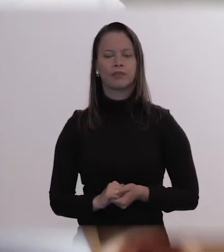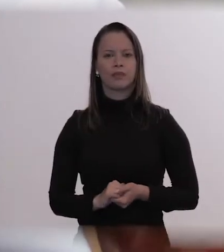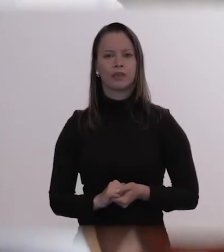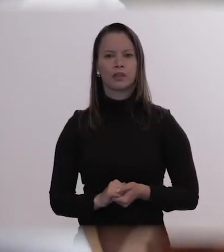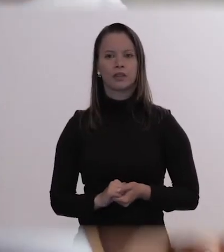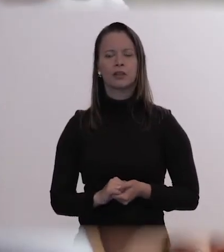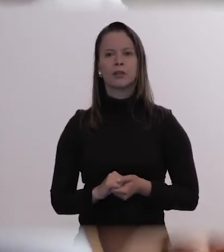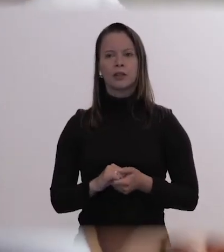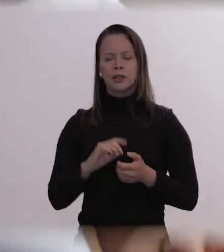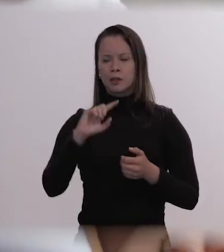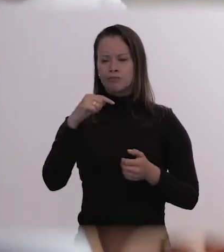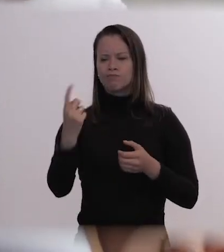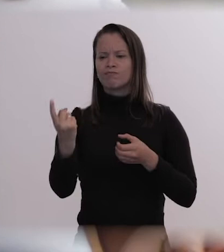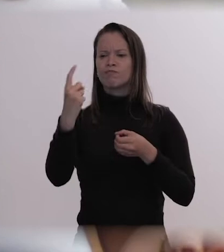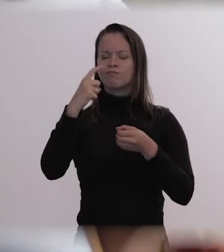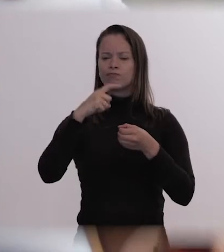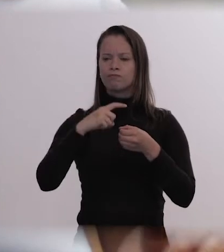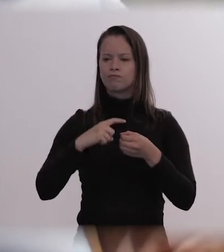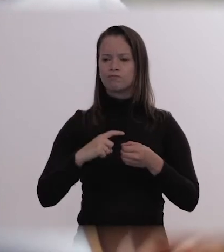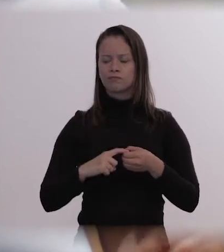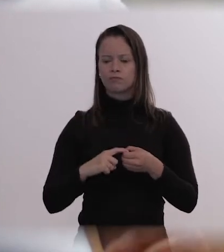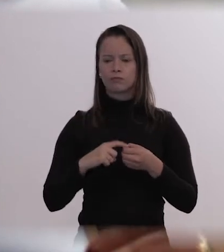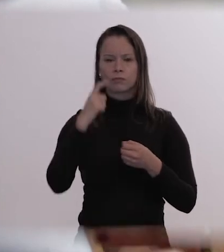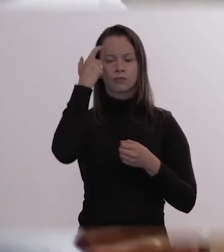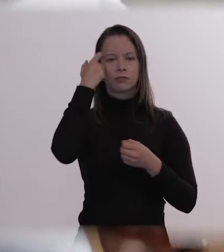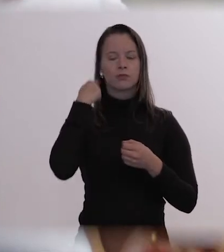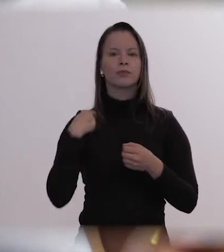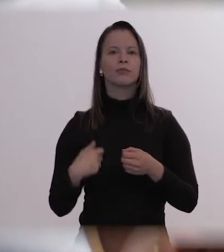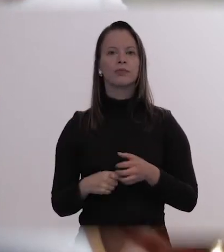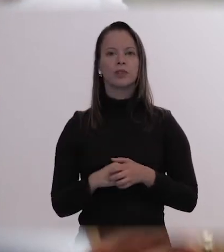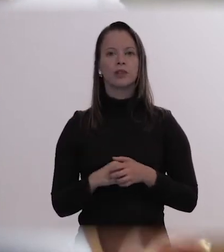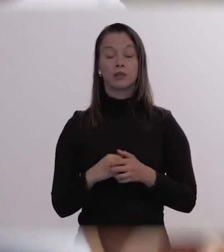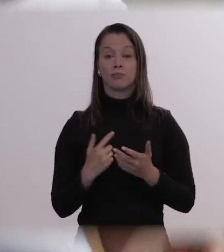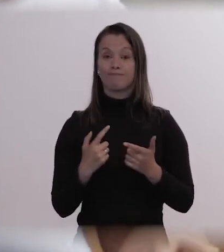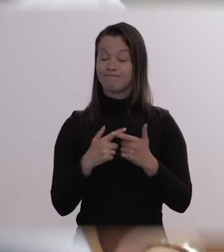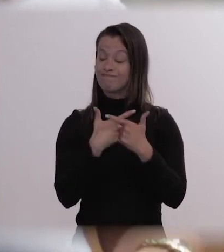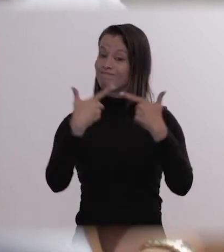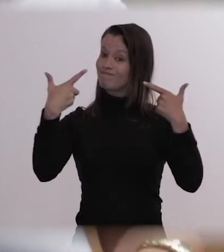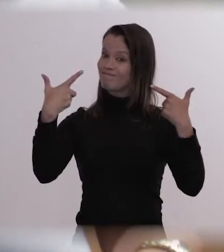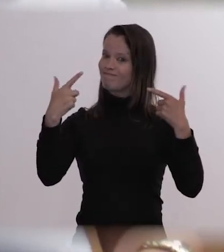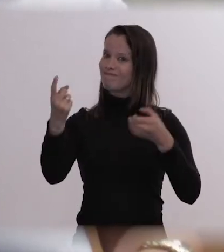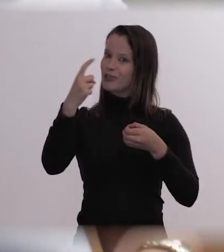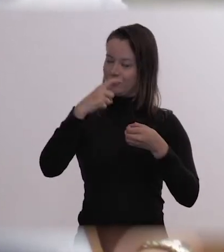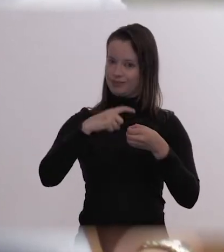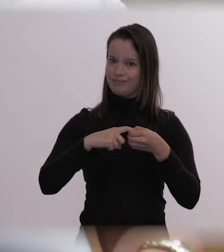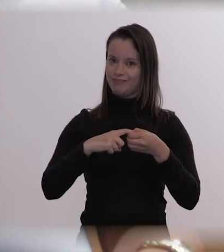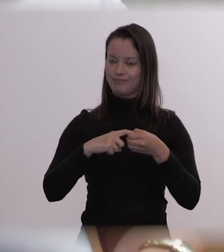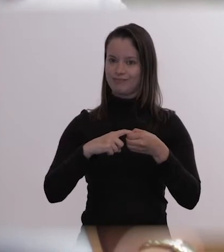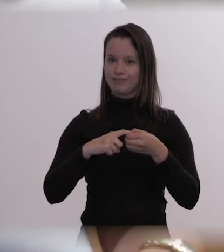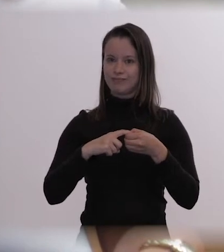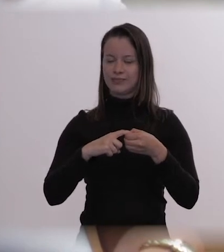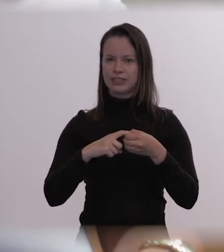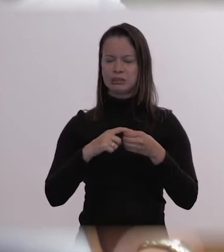que a gente volta, quando damos a sorte, né, do retorno, vem